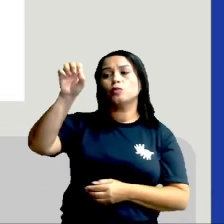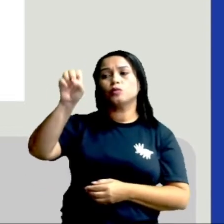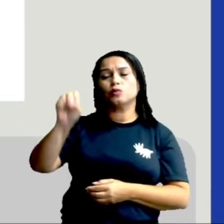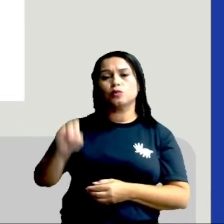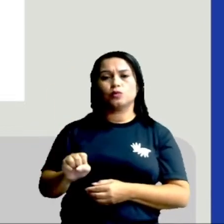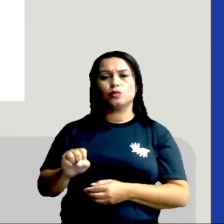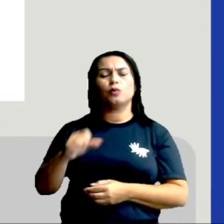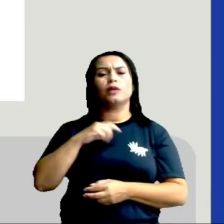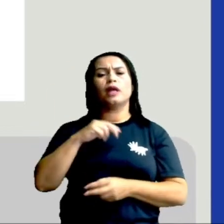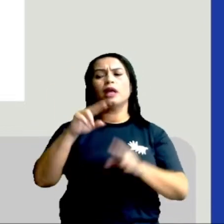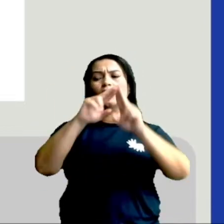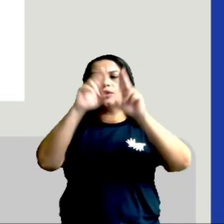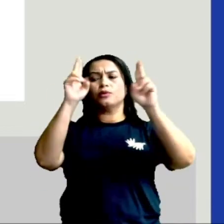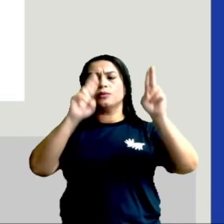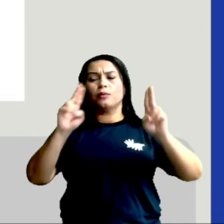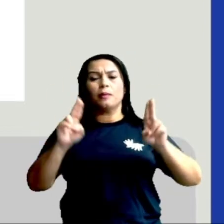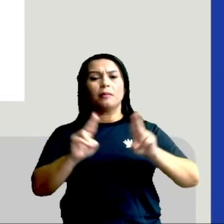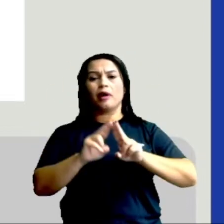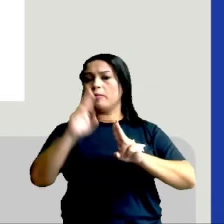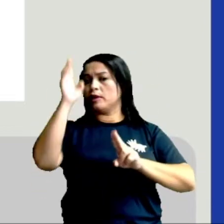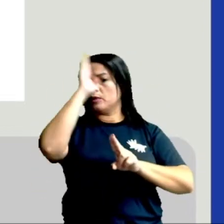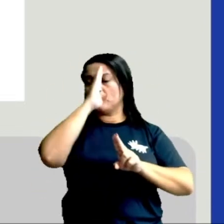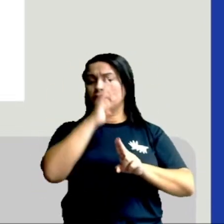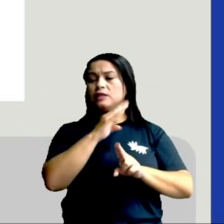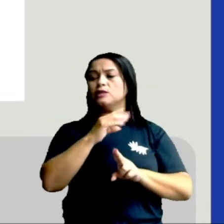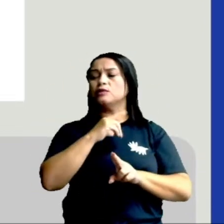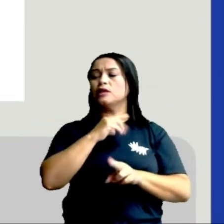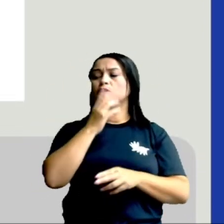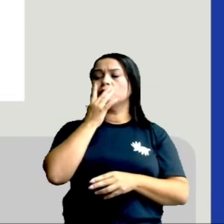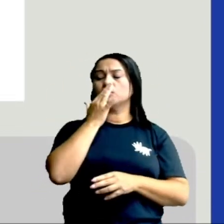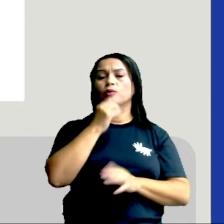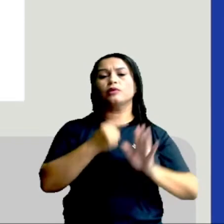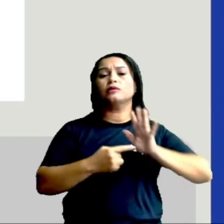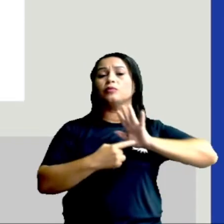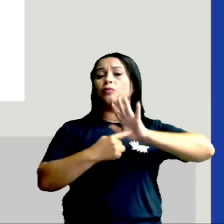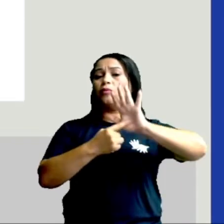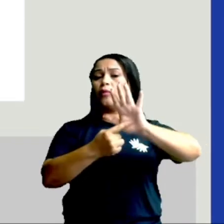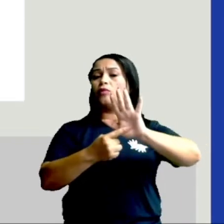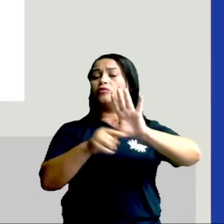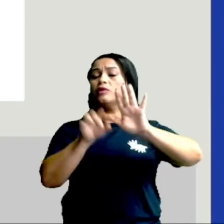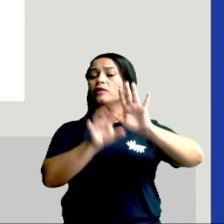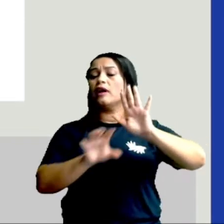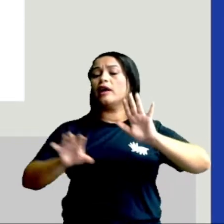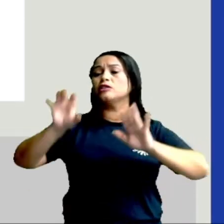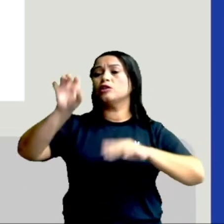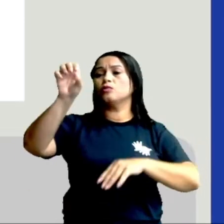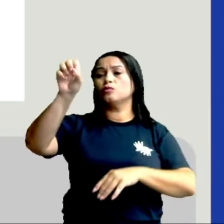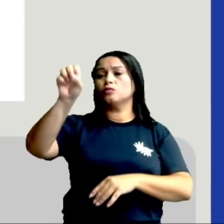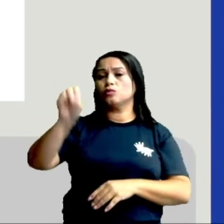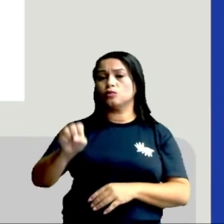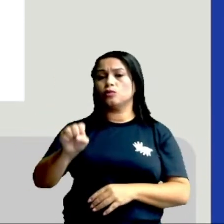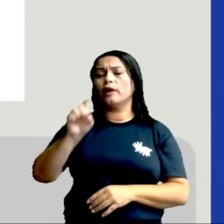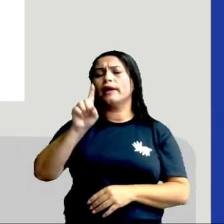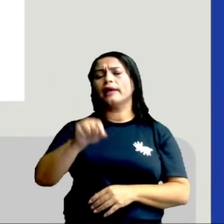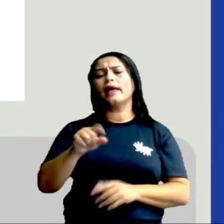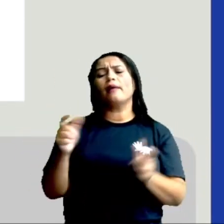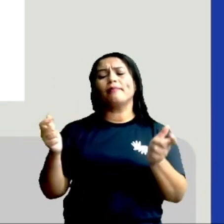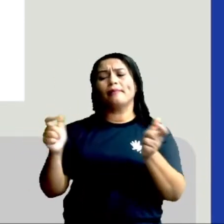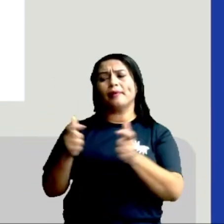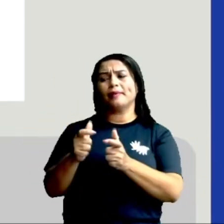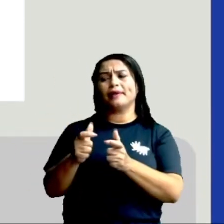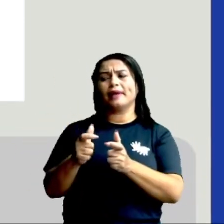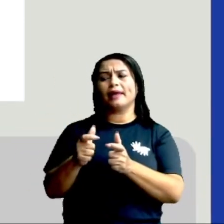aqui no mapa do Brasil tem um destaque aí em cores sobre essa região, que é a região sul, uma região